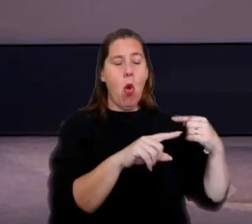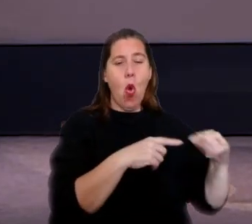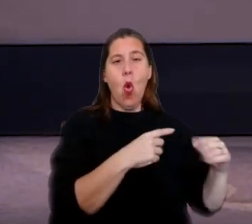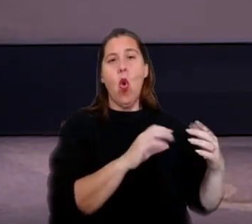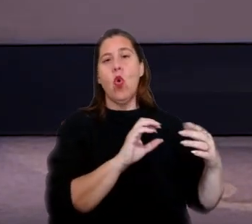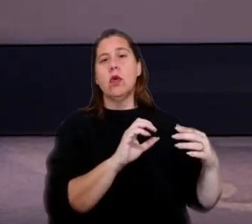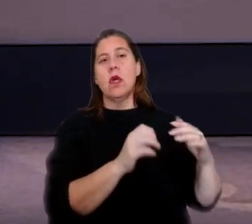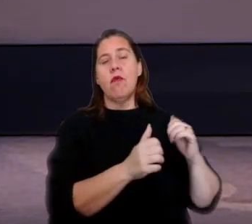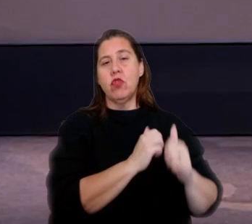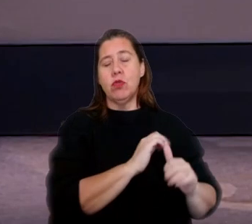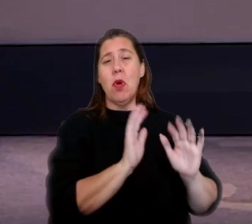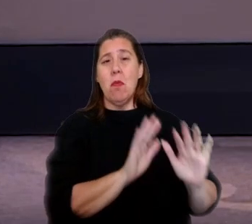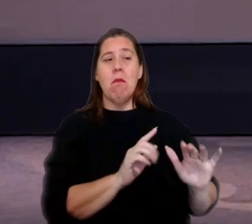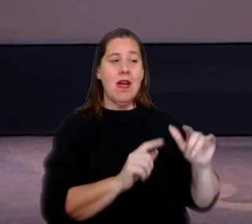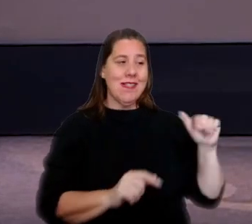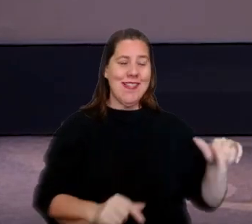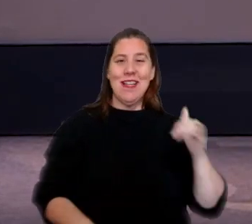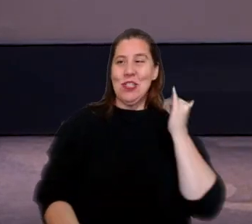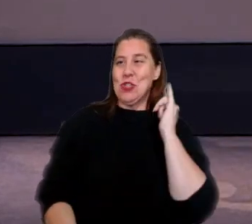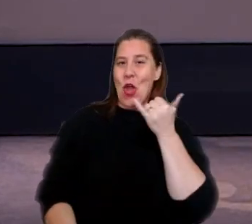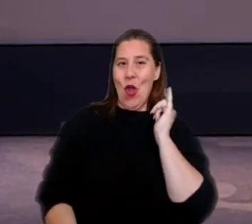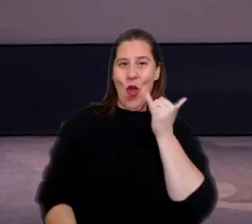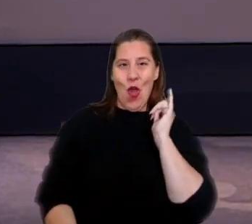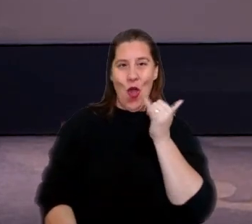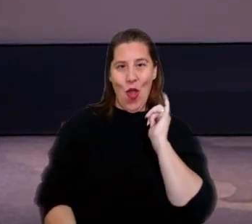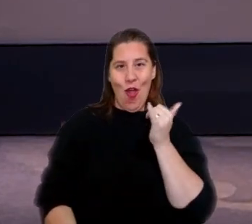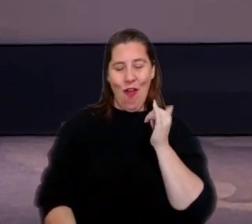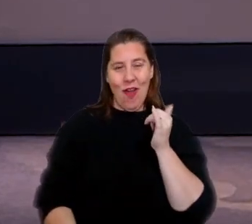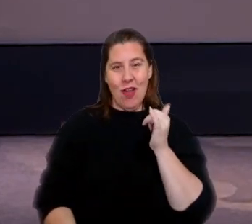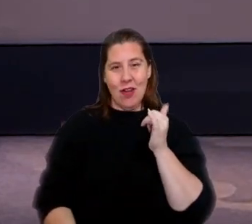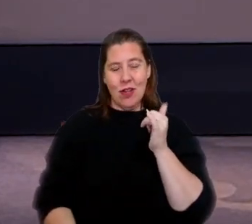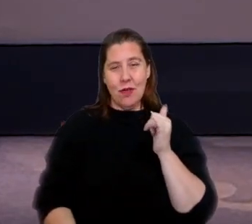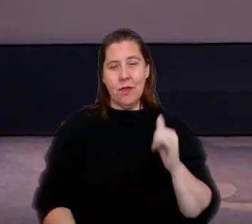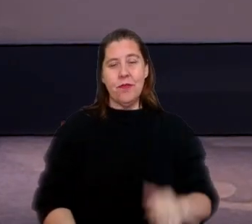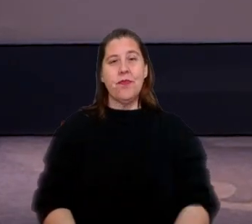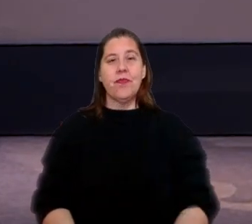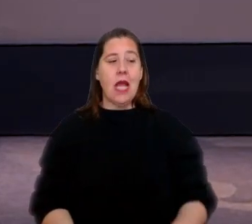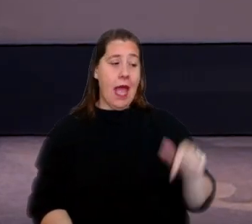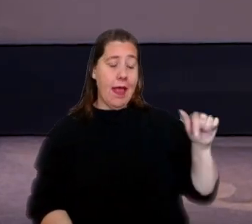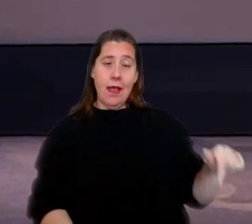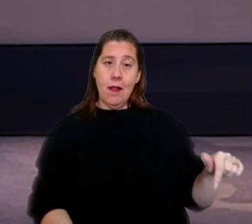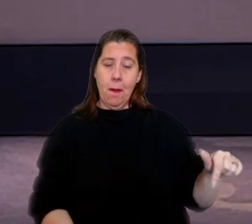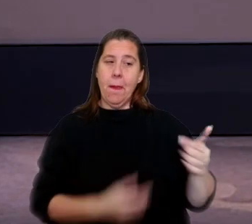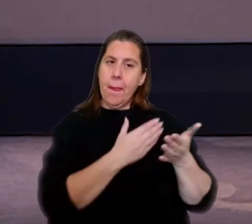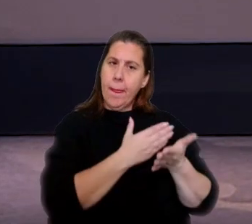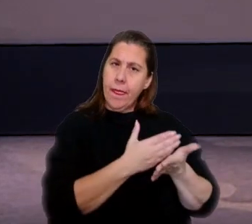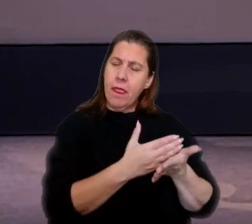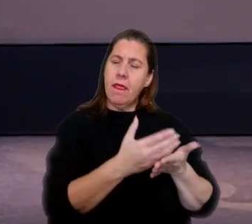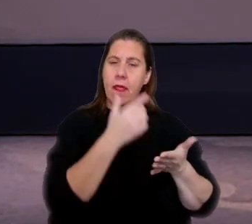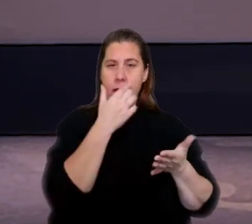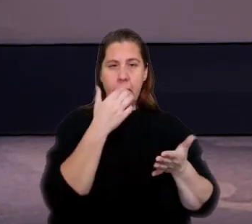com a música e para o futebol, ele tem essa questão de narrativa, né? Naquele bunker que eles têm no começo do filme, é ele